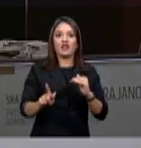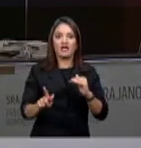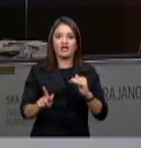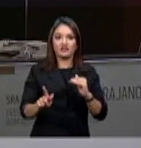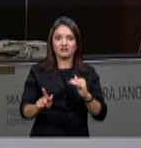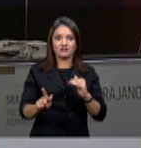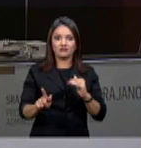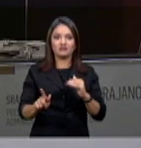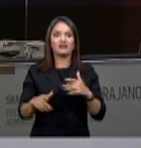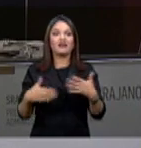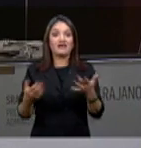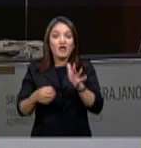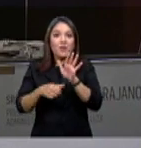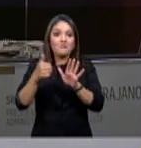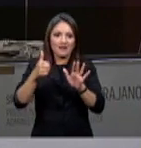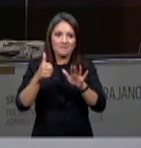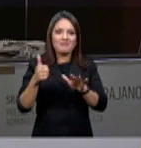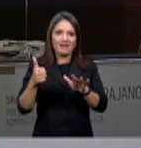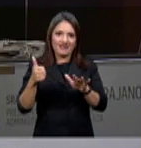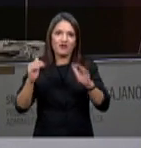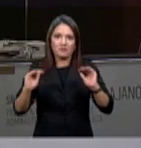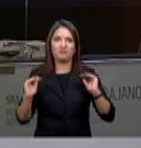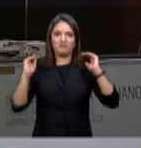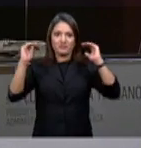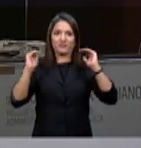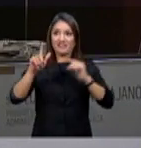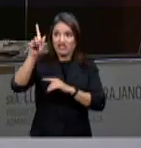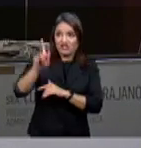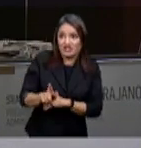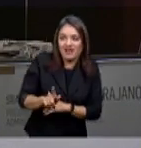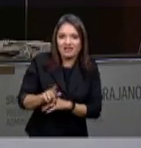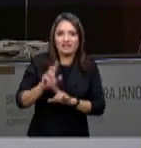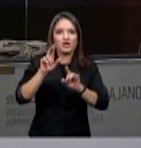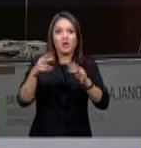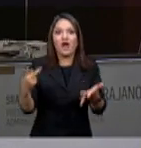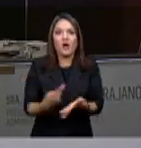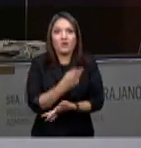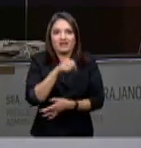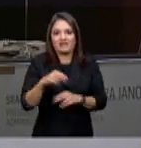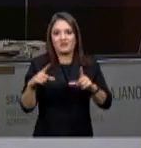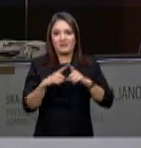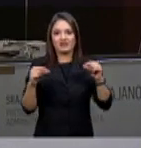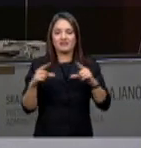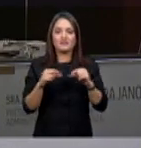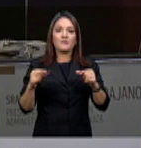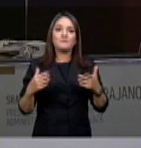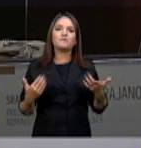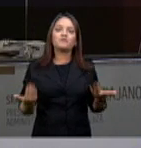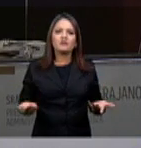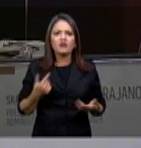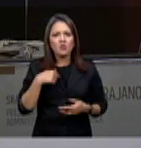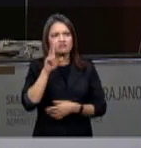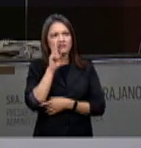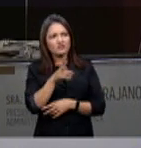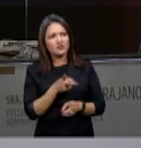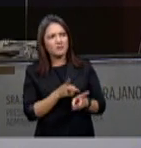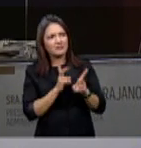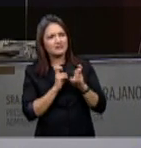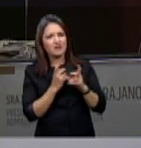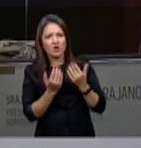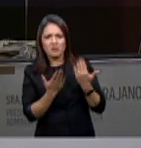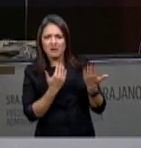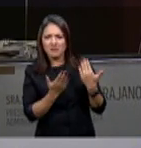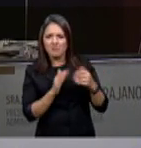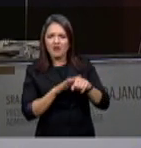que a primeira carreira grande deles toma aconteceu aqui em Brasília Quando a gente chega e a gente eu percebi quando eu tava falando